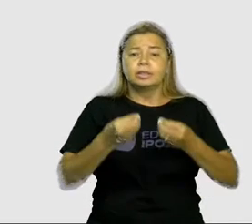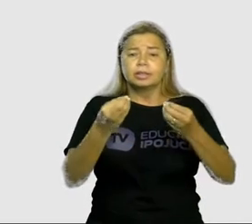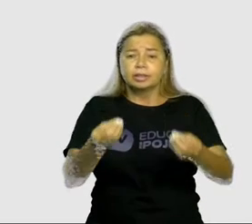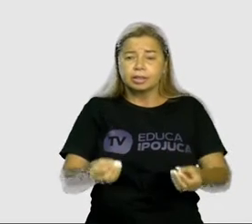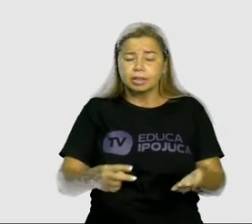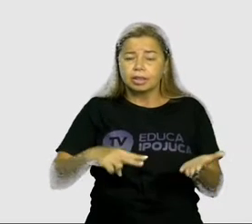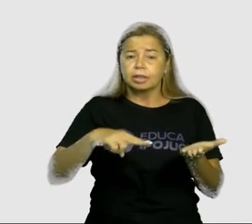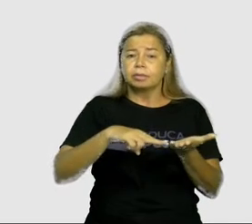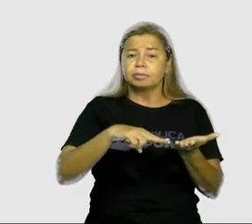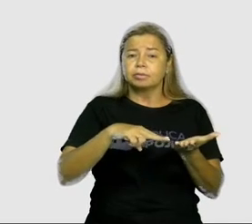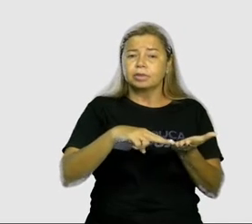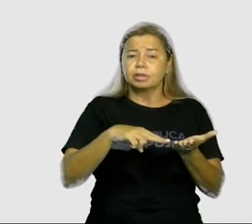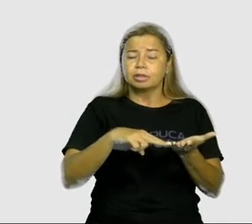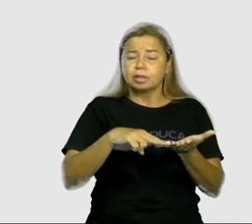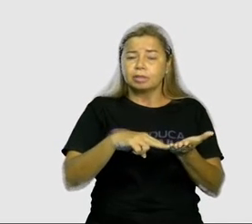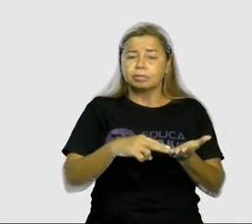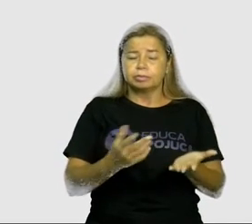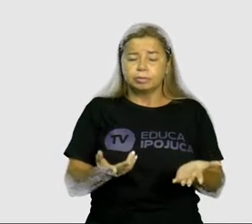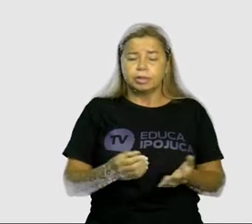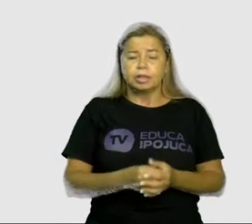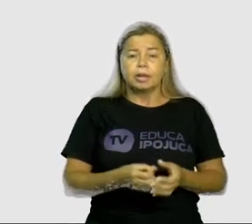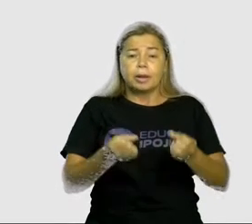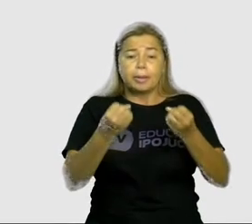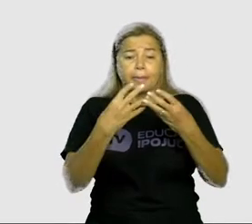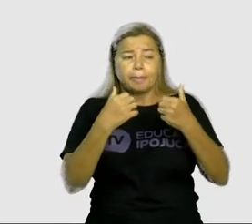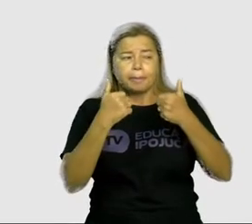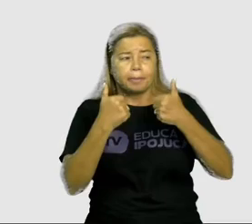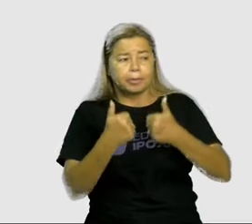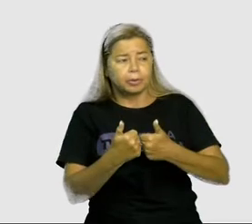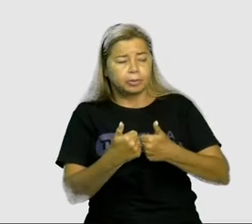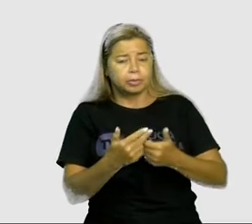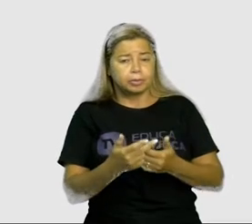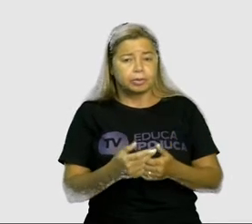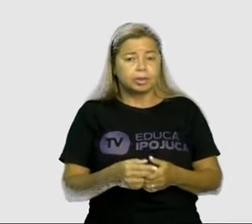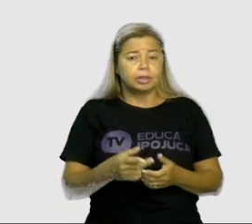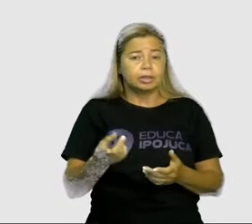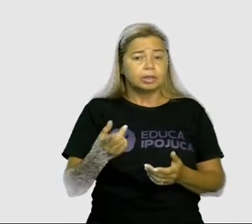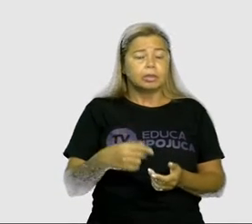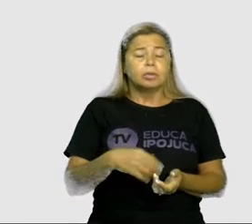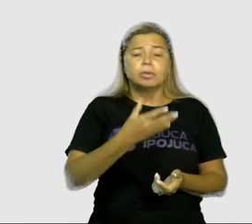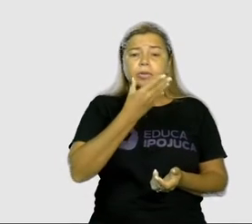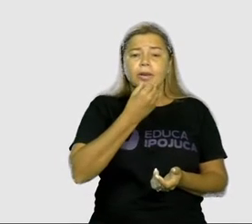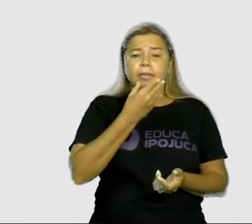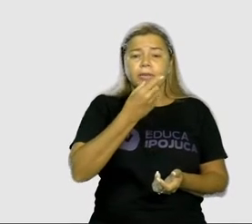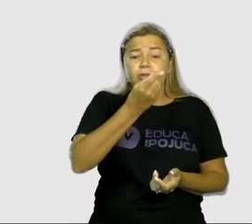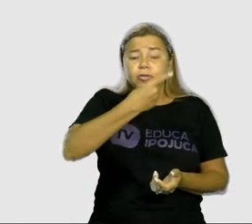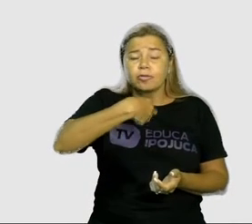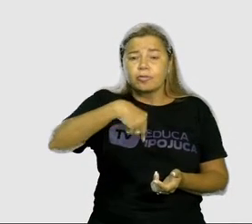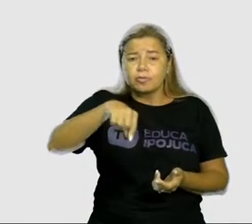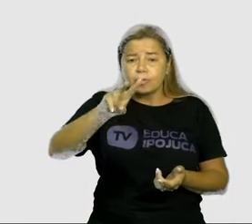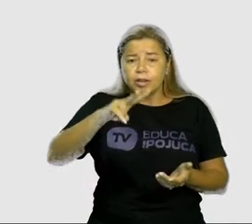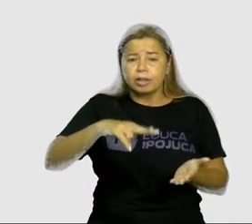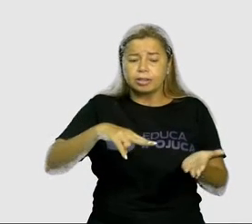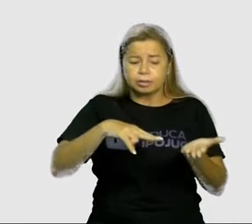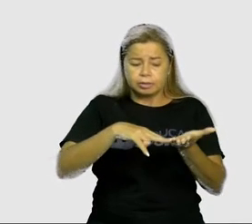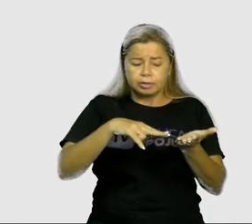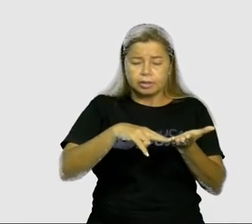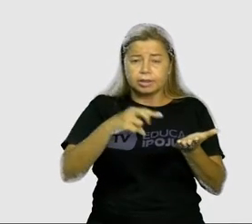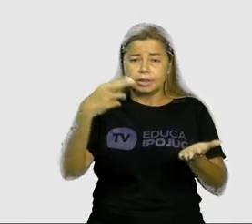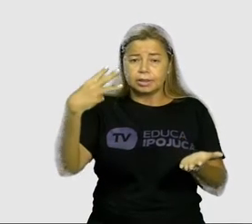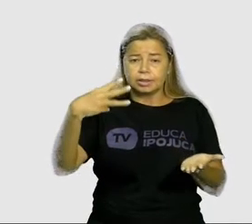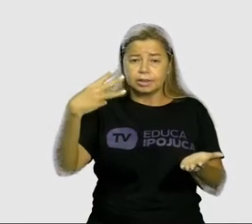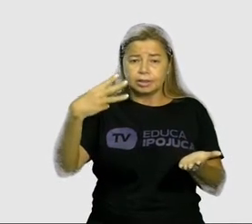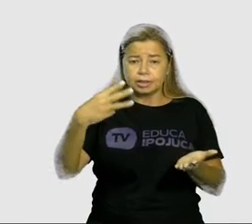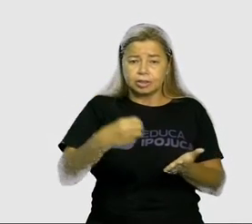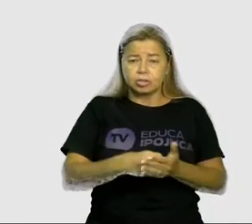pizza boa hoje ele deverá entregar três pizza para casar